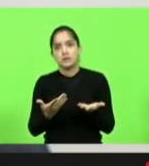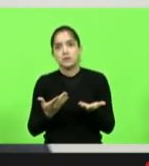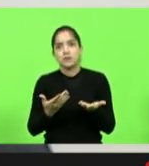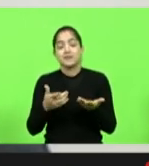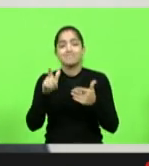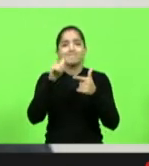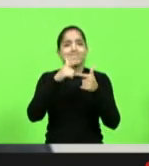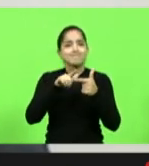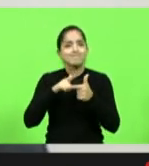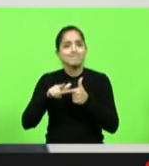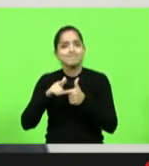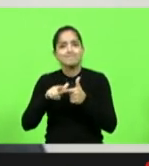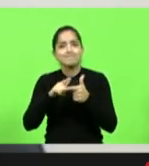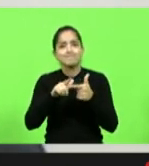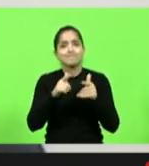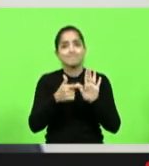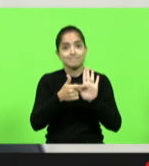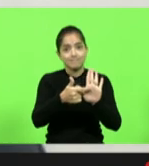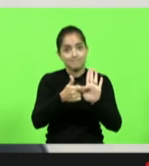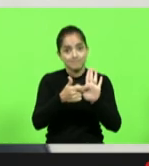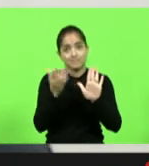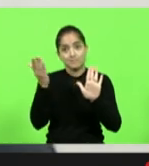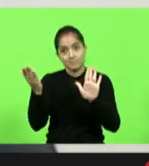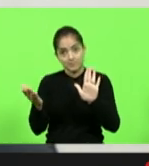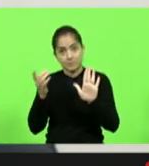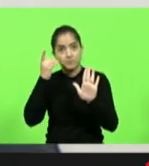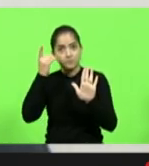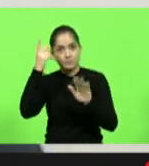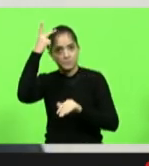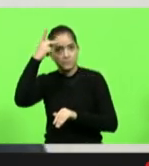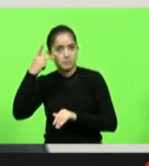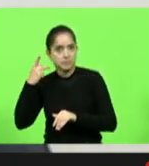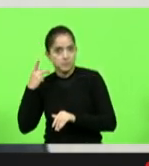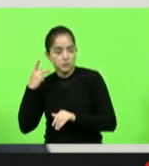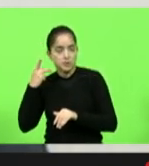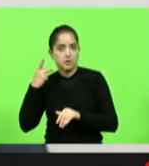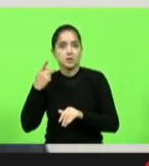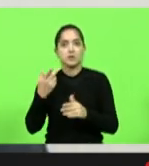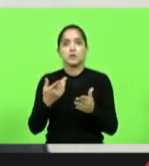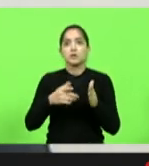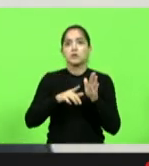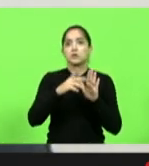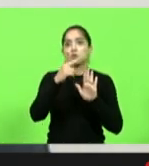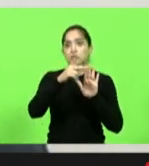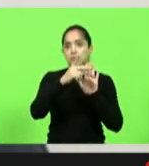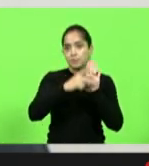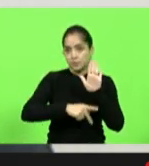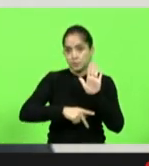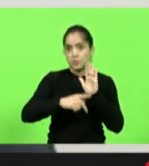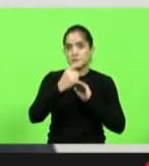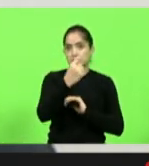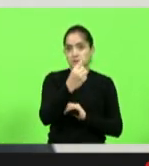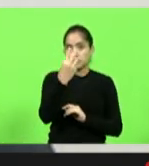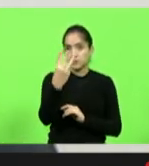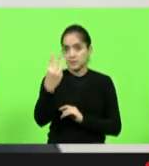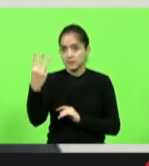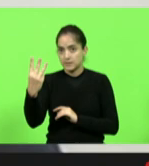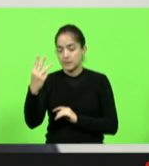problemática apresentada pela deputada Paulinha no seu projeto 133 de